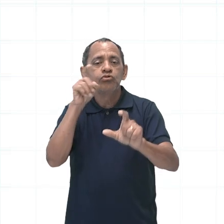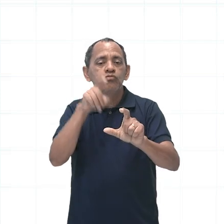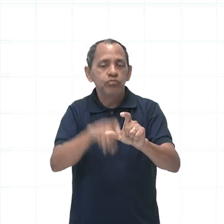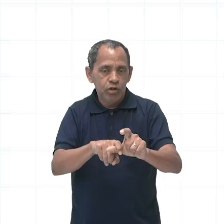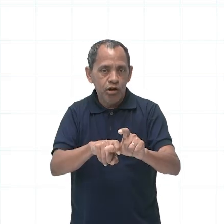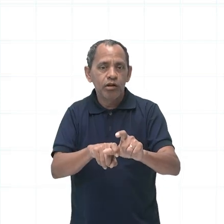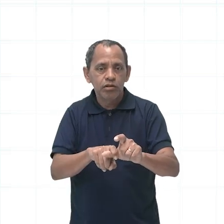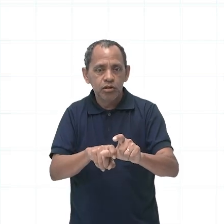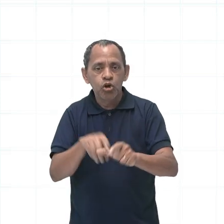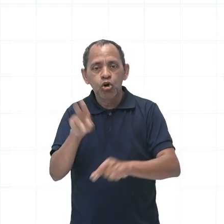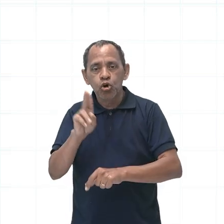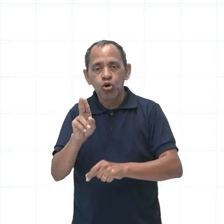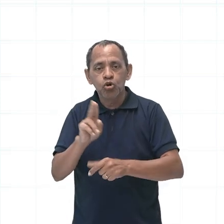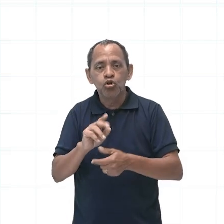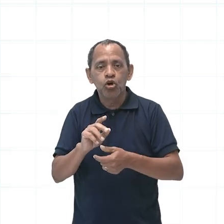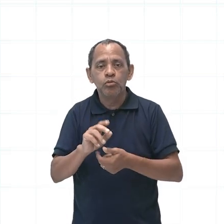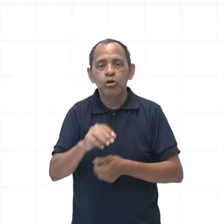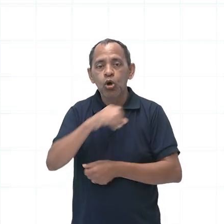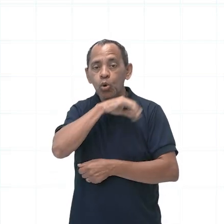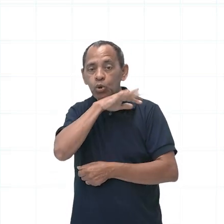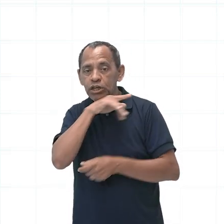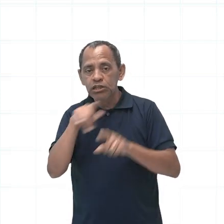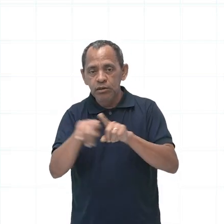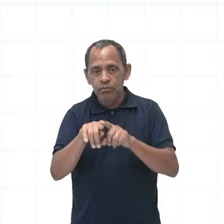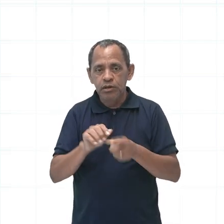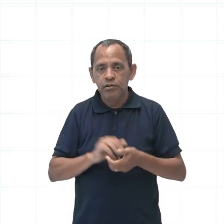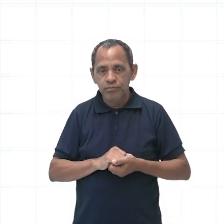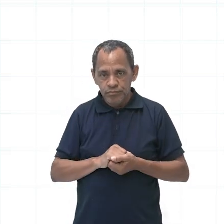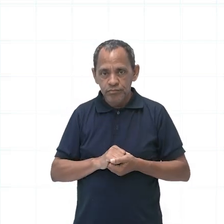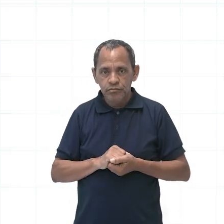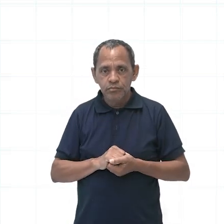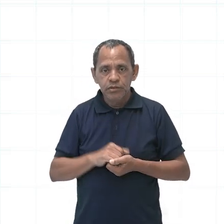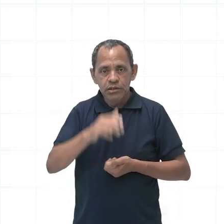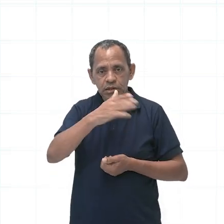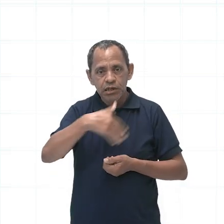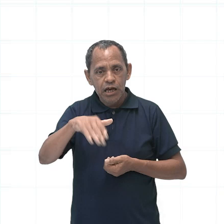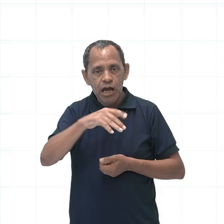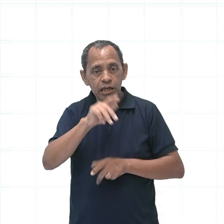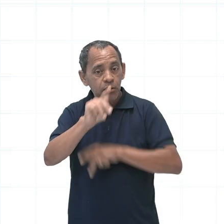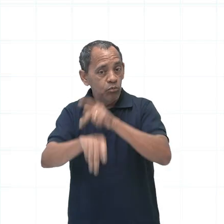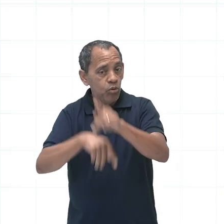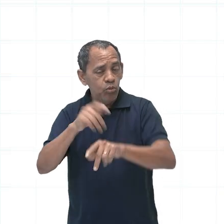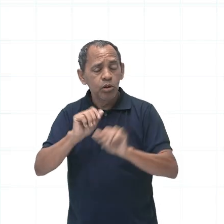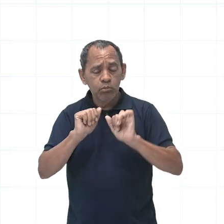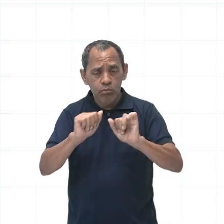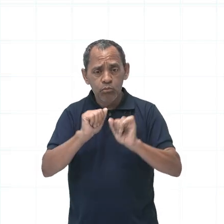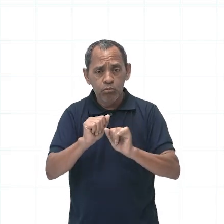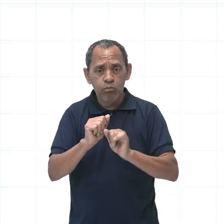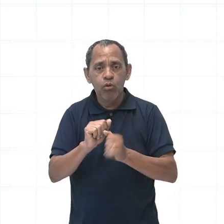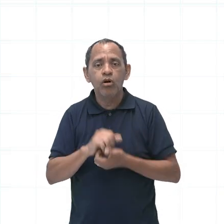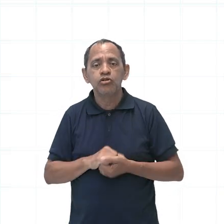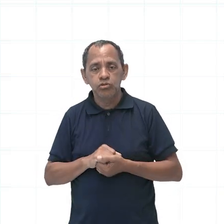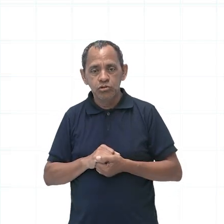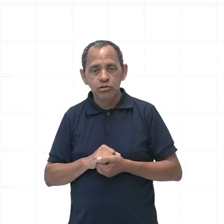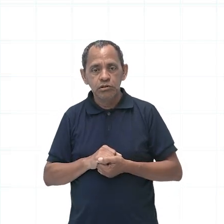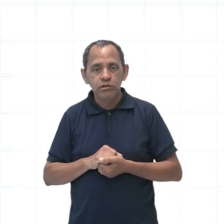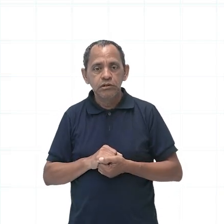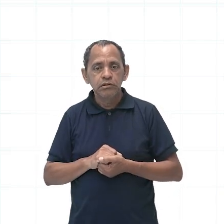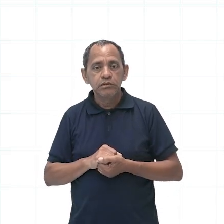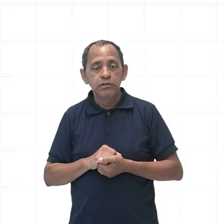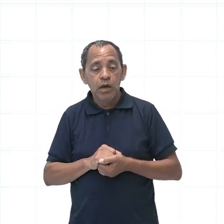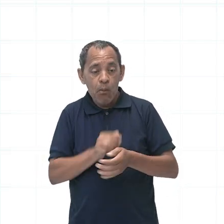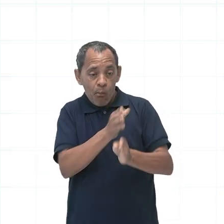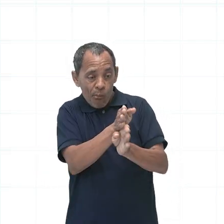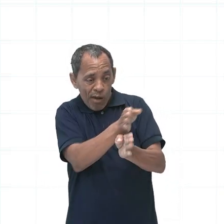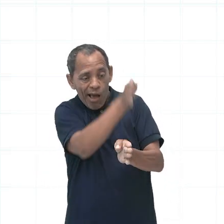negativado. Qual é o espaço de circulação? Espaços públicos. Esse cartaz pode ser fixado, de repente, na